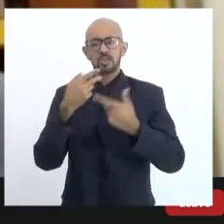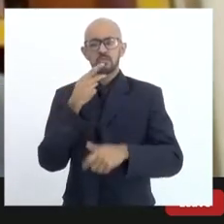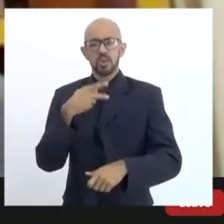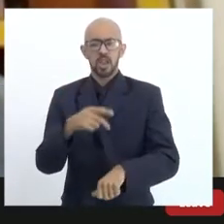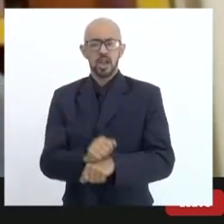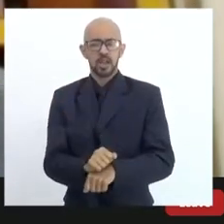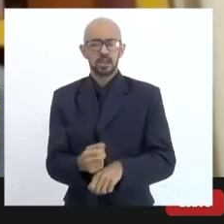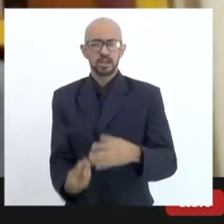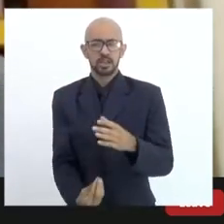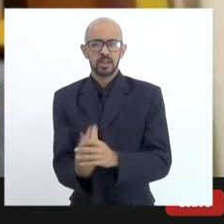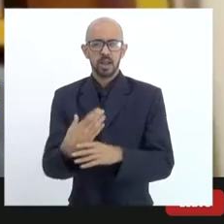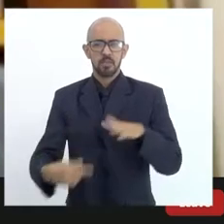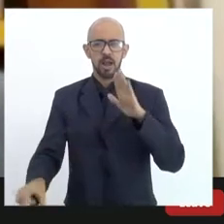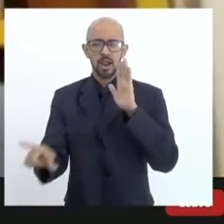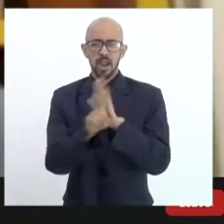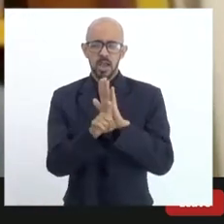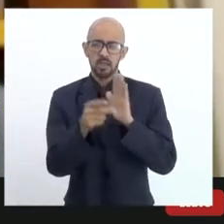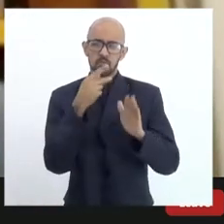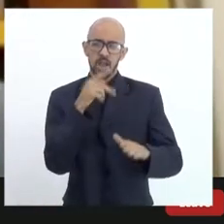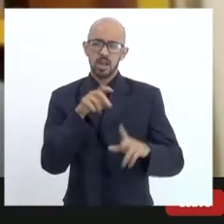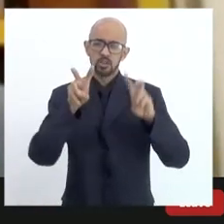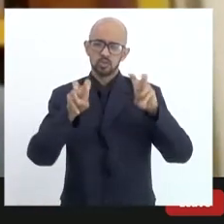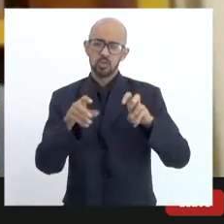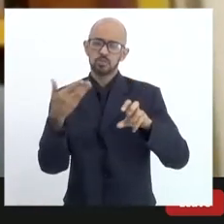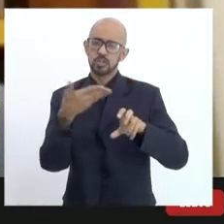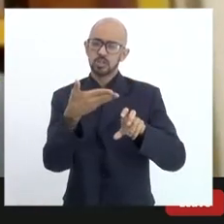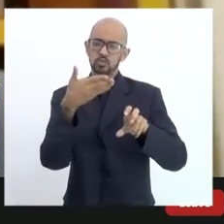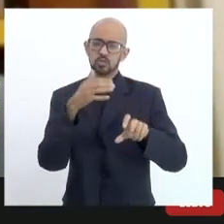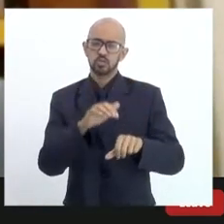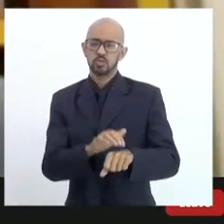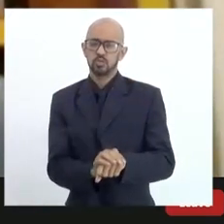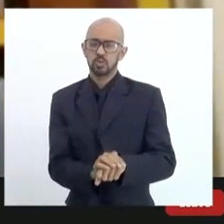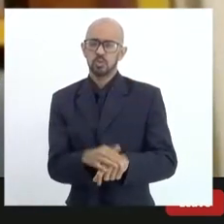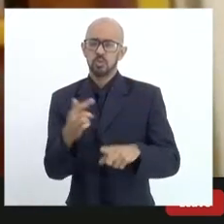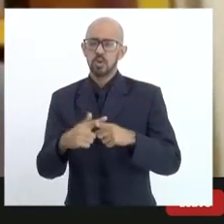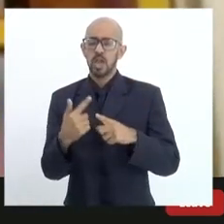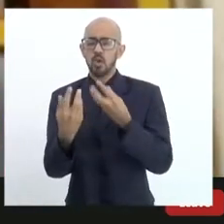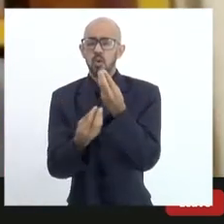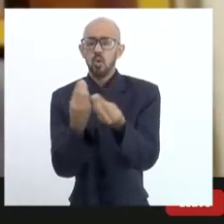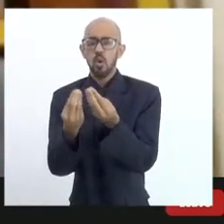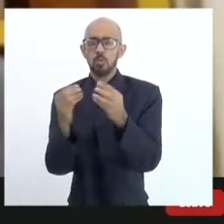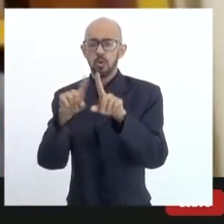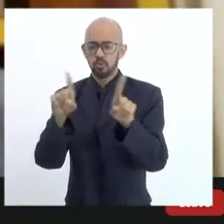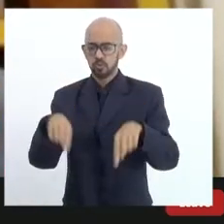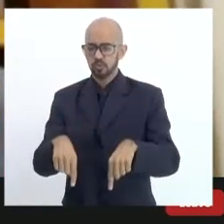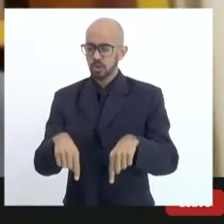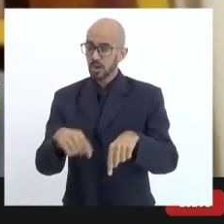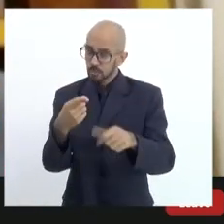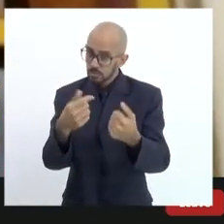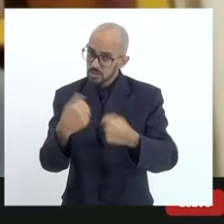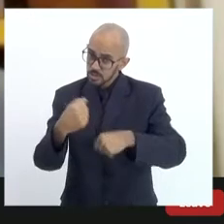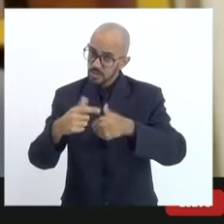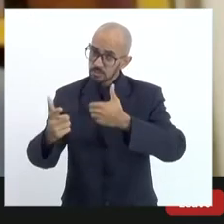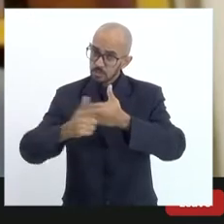isso. Né? Ou seja, como é que você obriga que o funcionário público seja funcionário público?